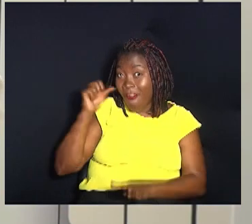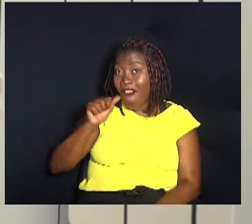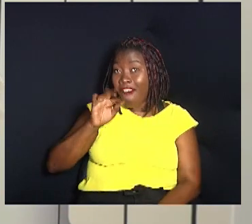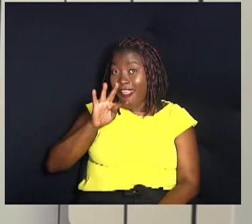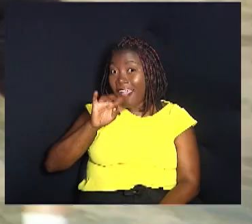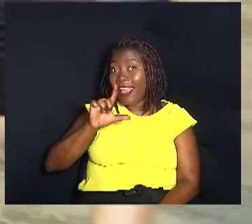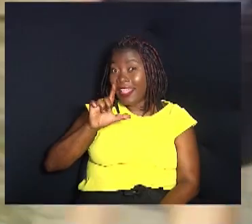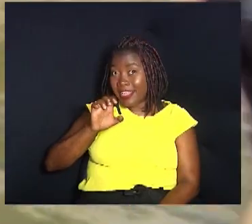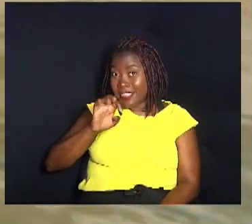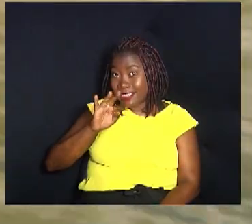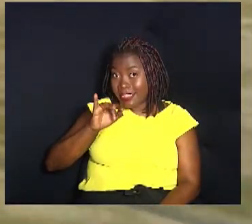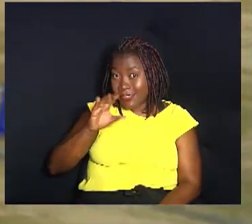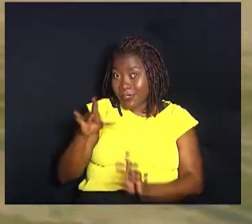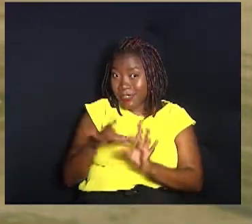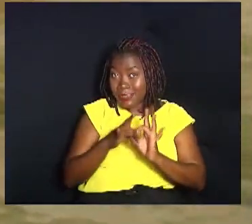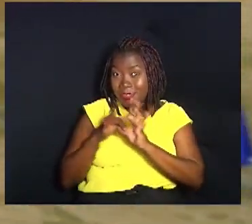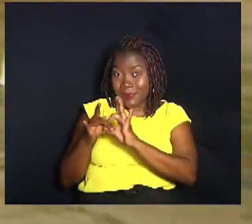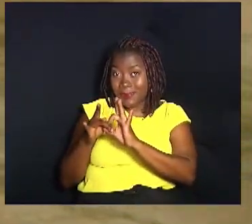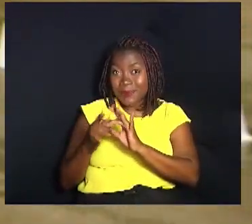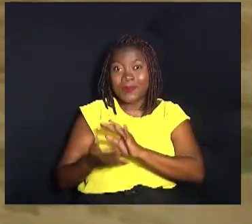Unidos.